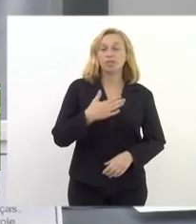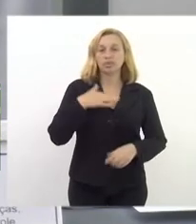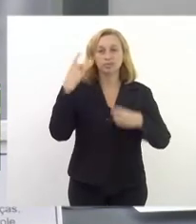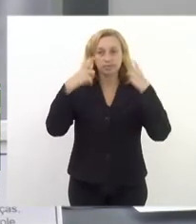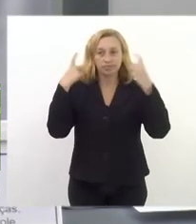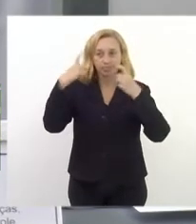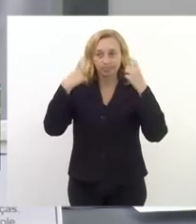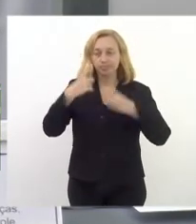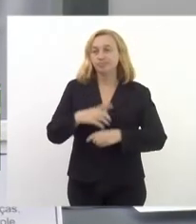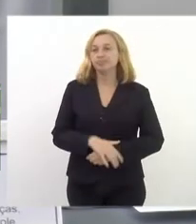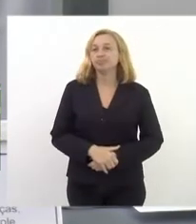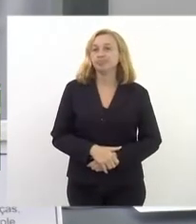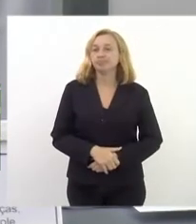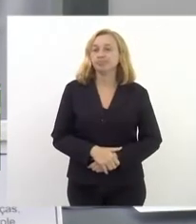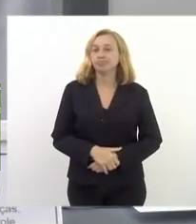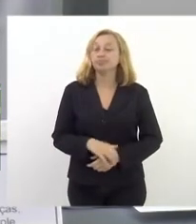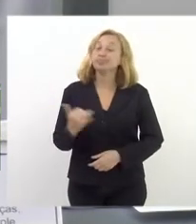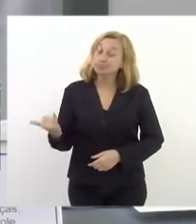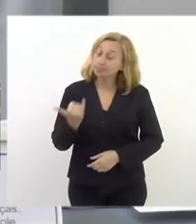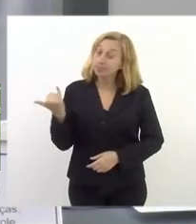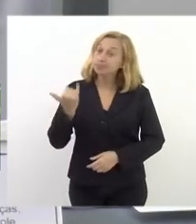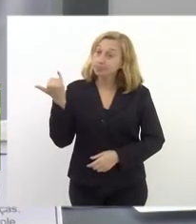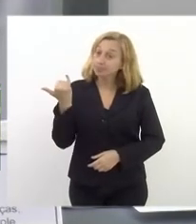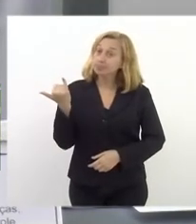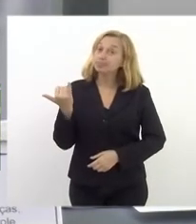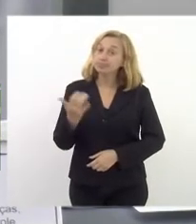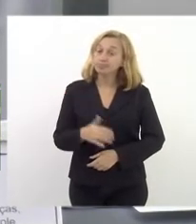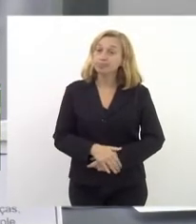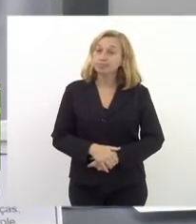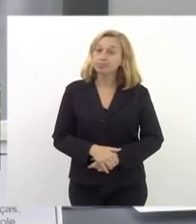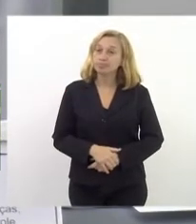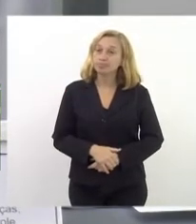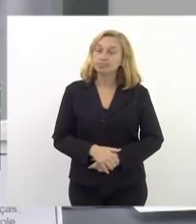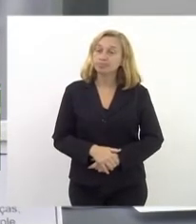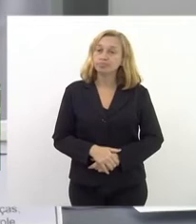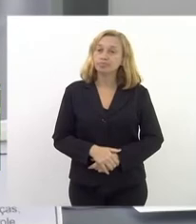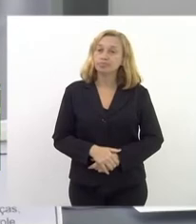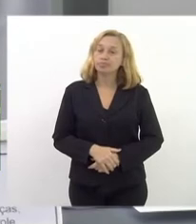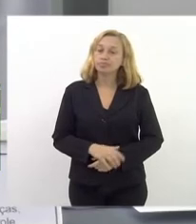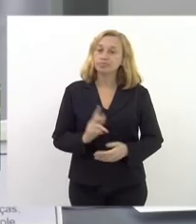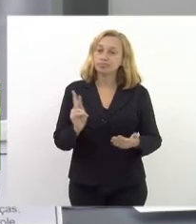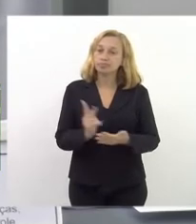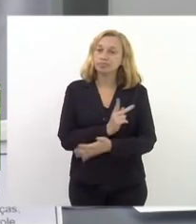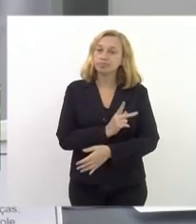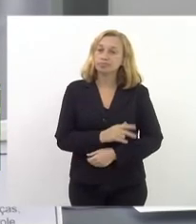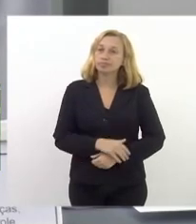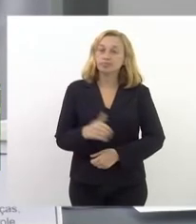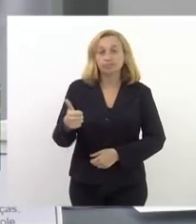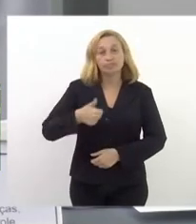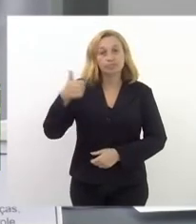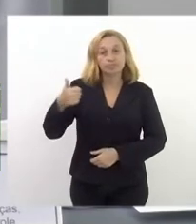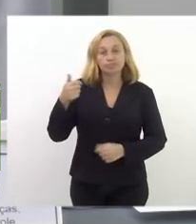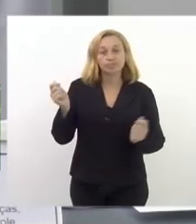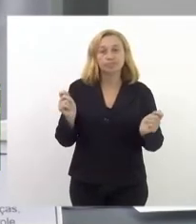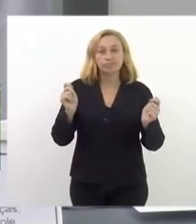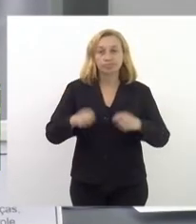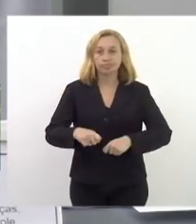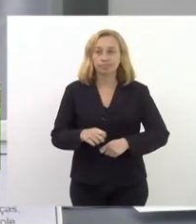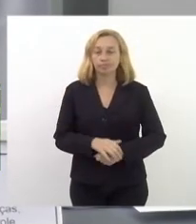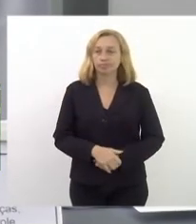preocupação, a importância que já está disso que já está ocorrendo, que é a melhor